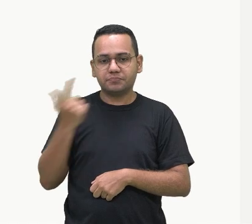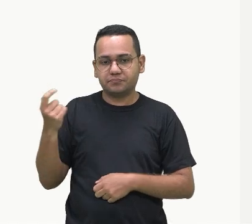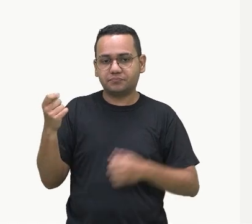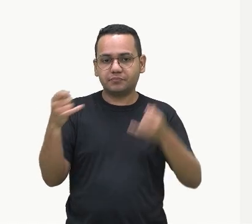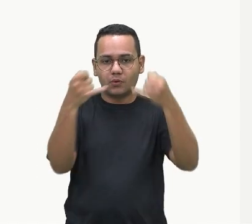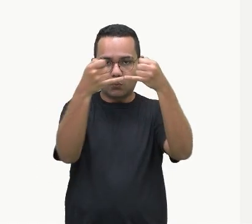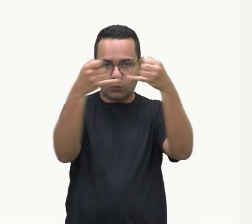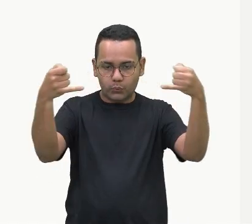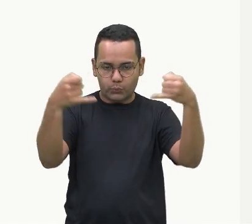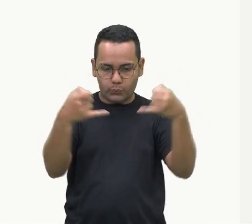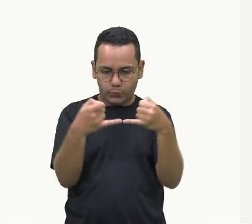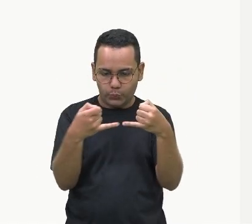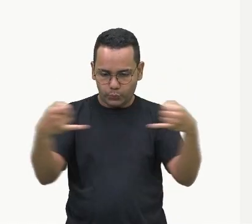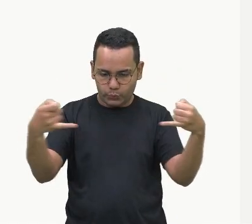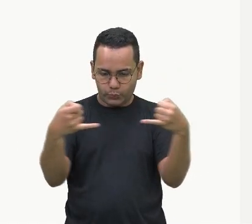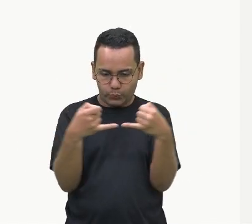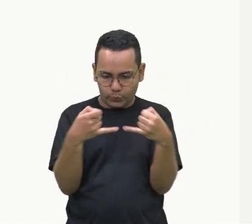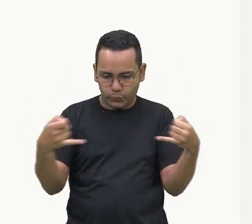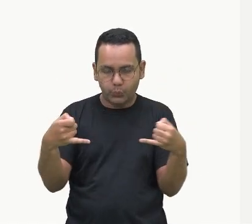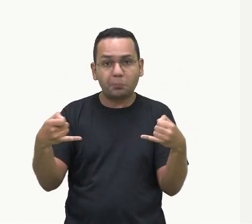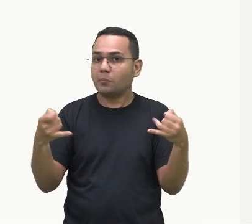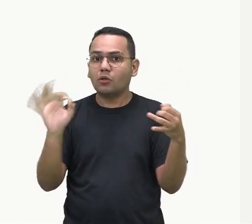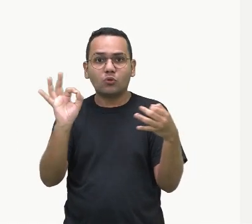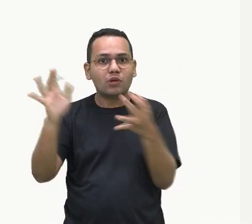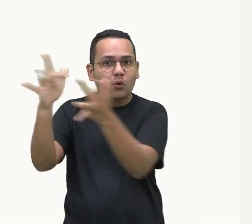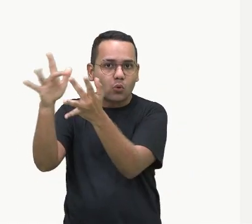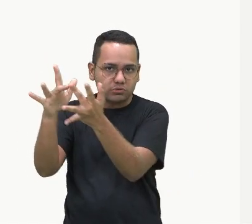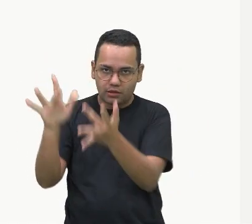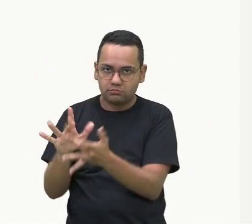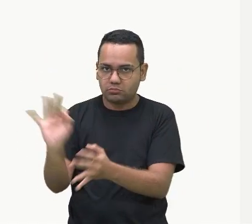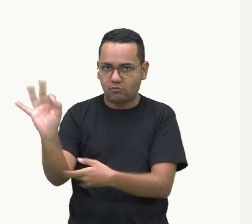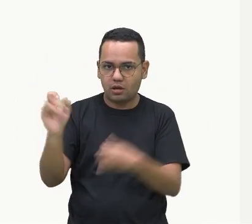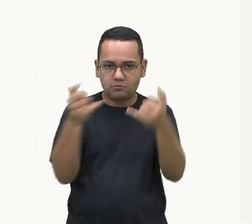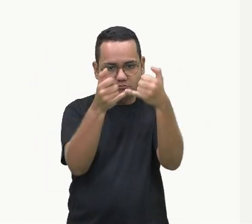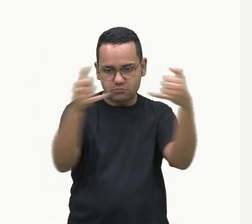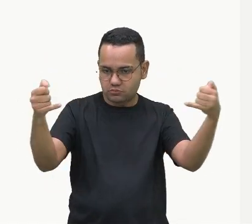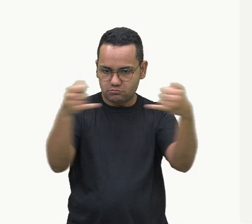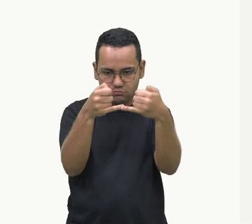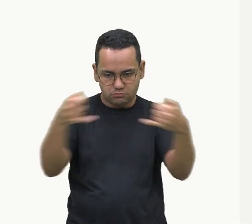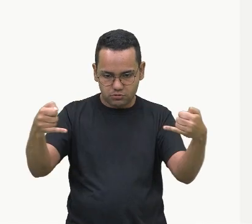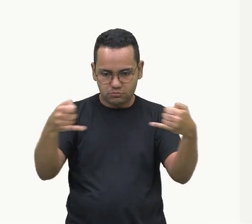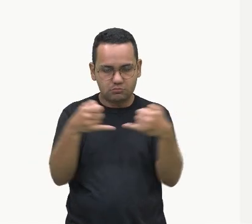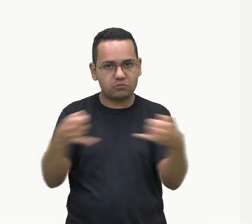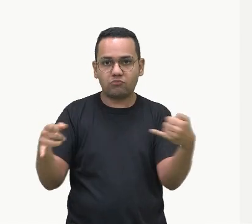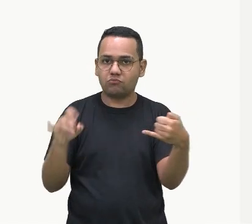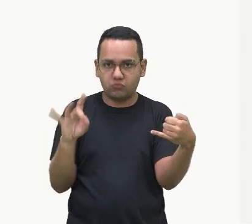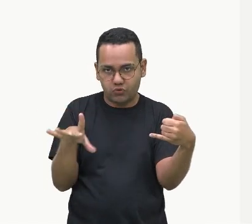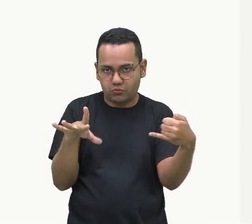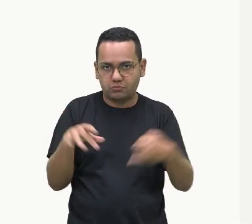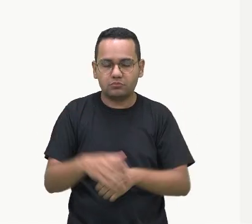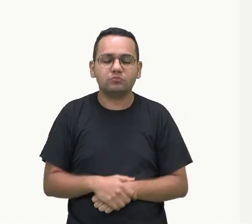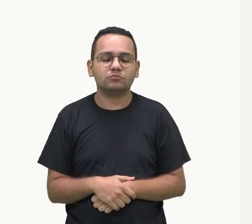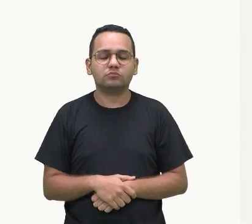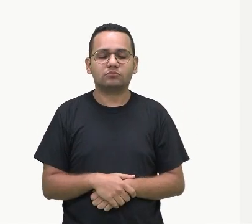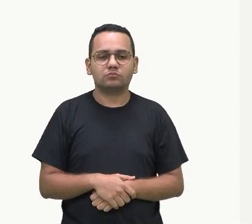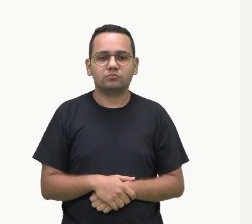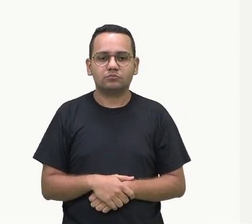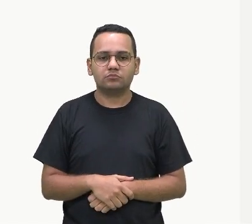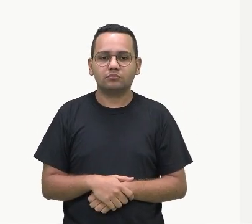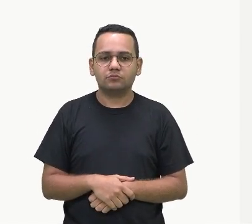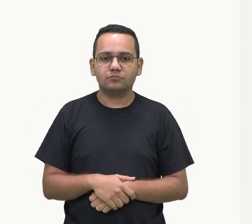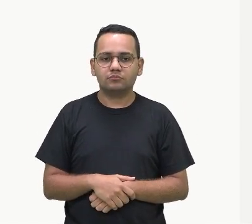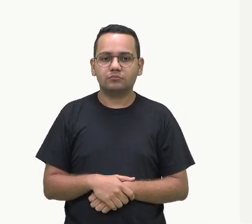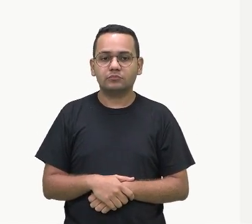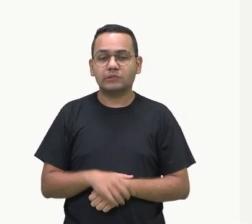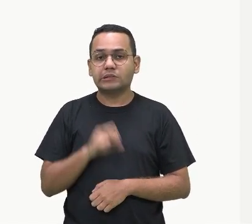paralelas, retas que não vão se cruzar, que estão exatamente na mesma direção e sentido. E tivermos